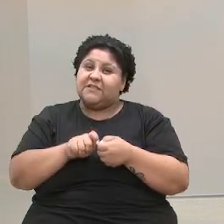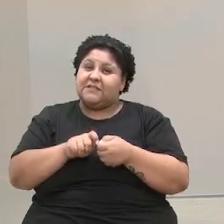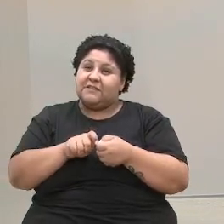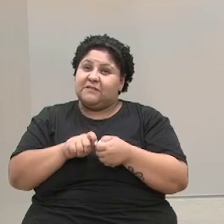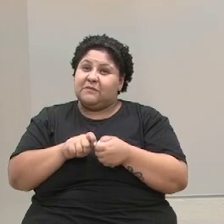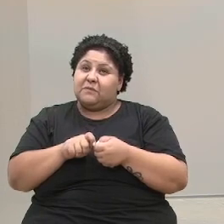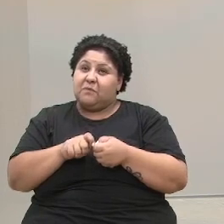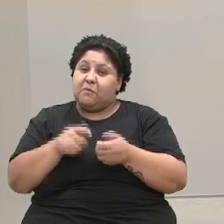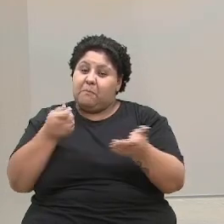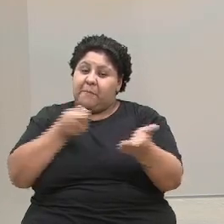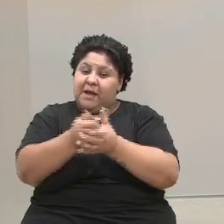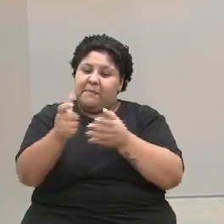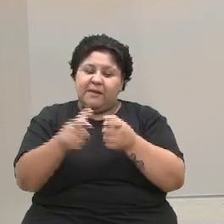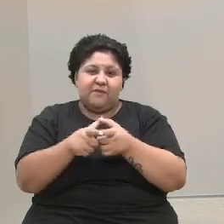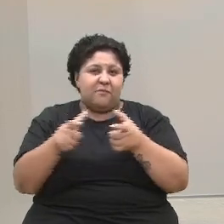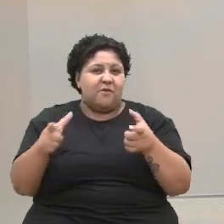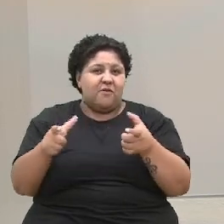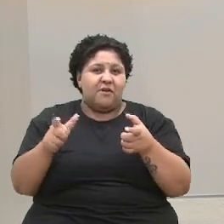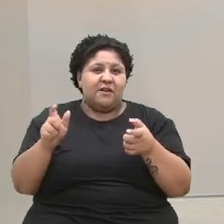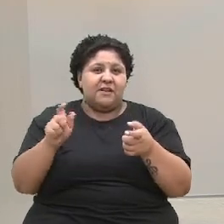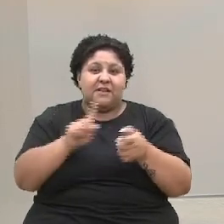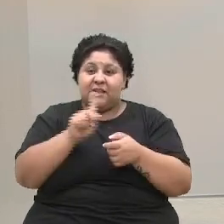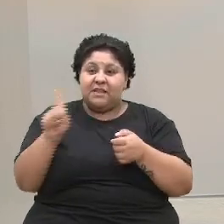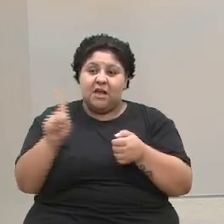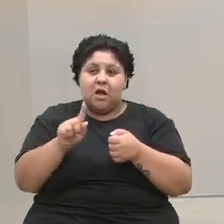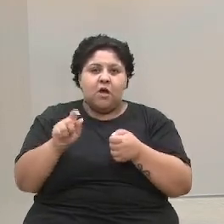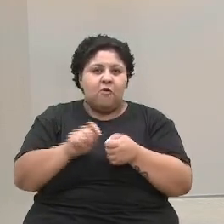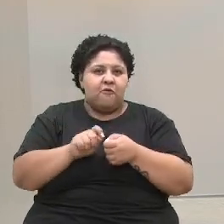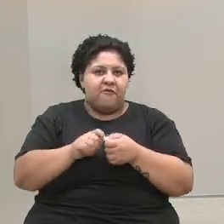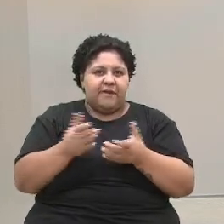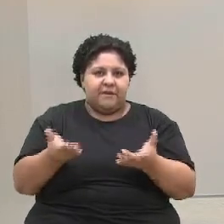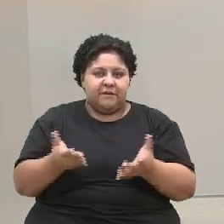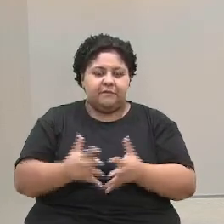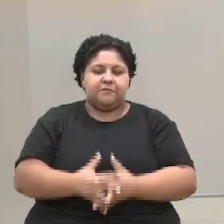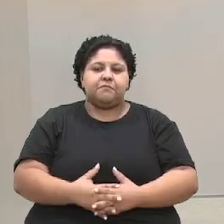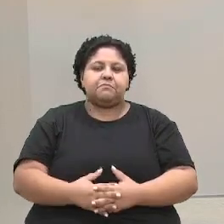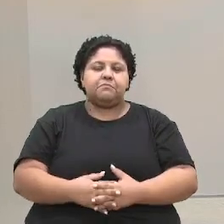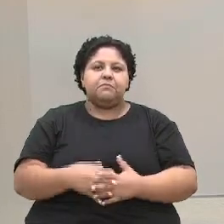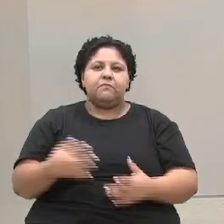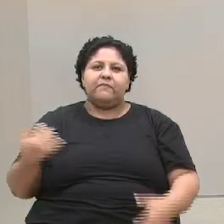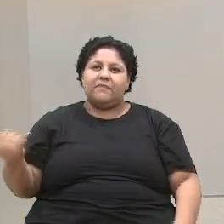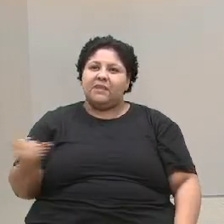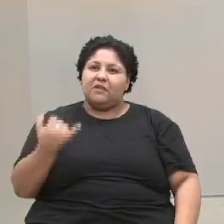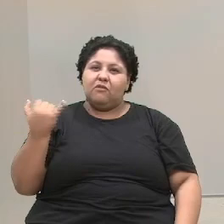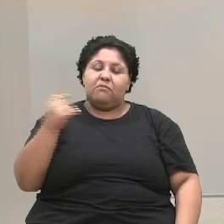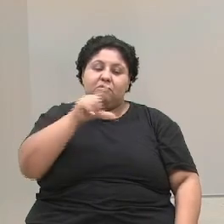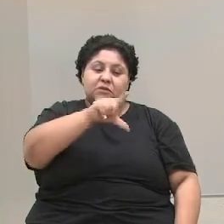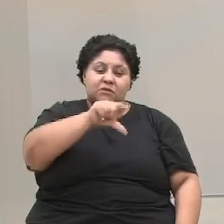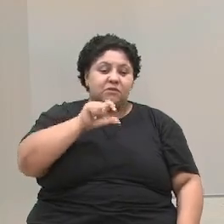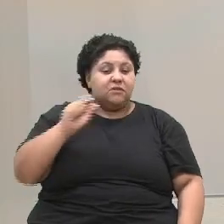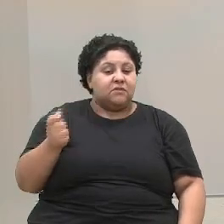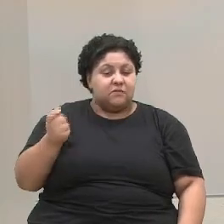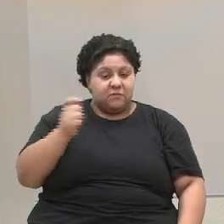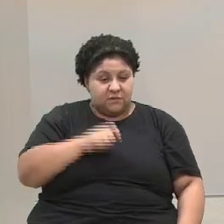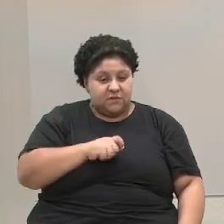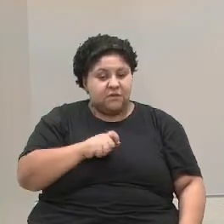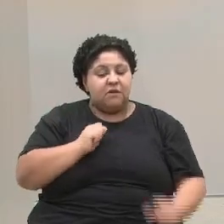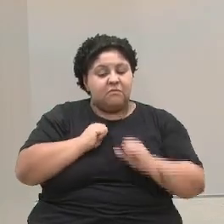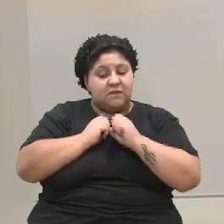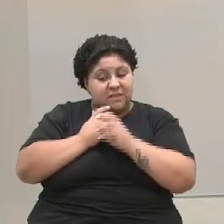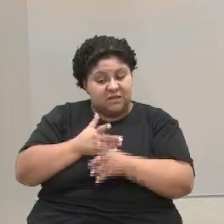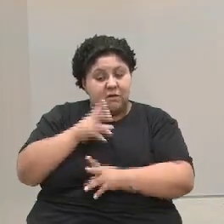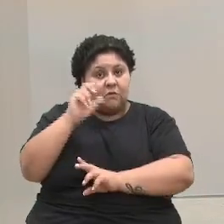tem feito. E então, importantes as medidas, precisamos agir sim,